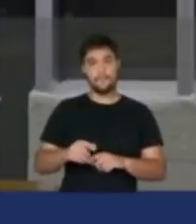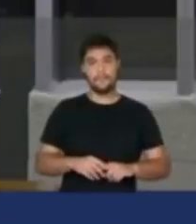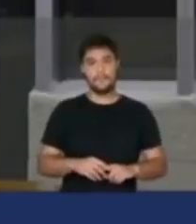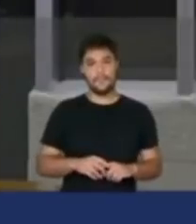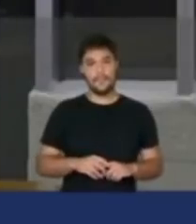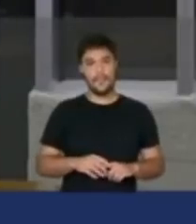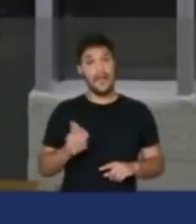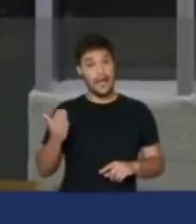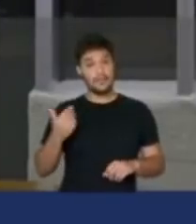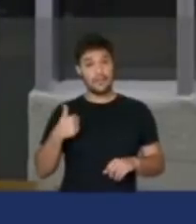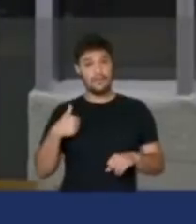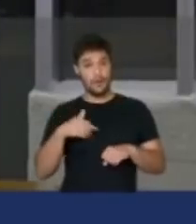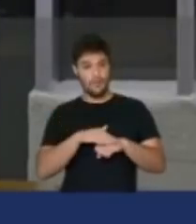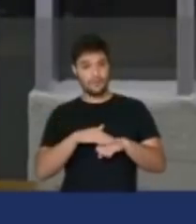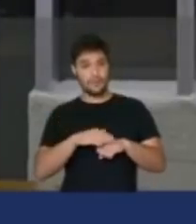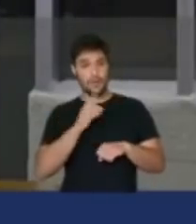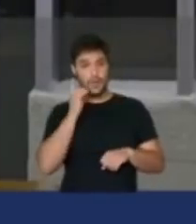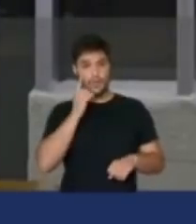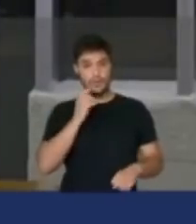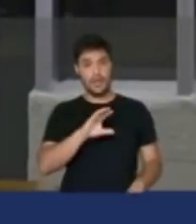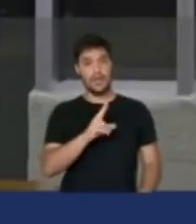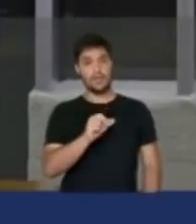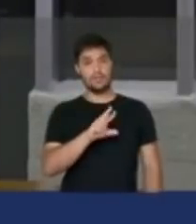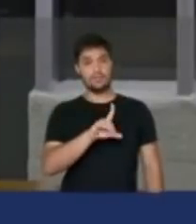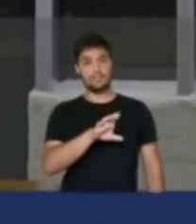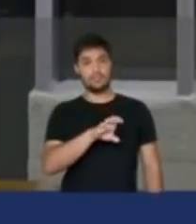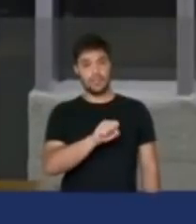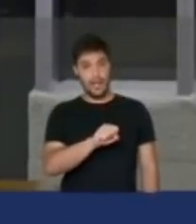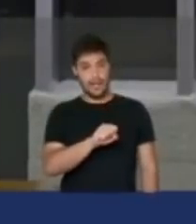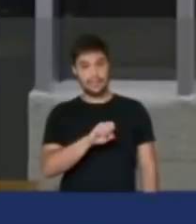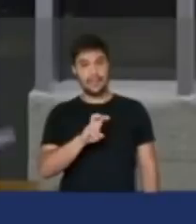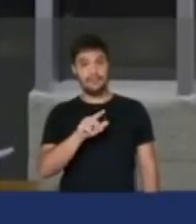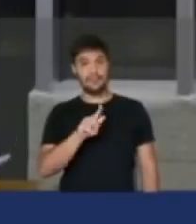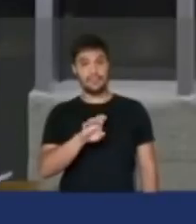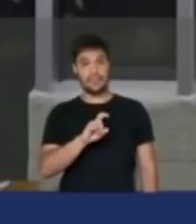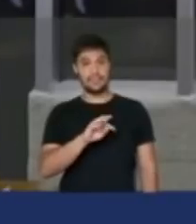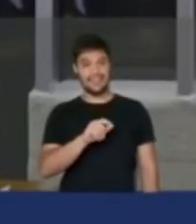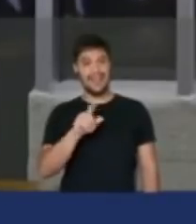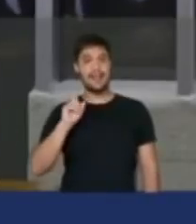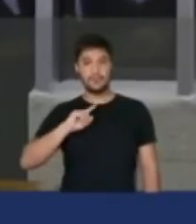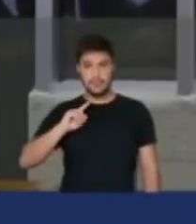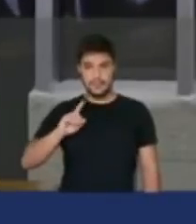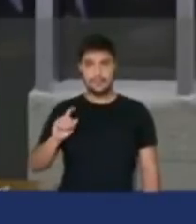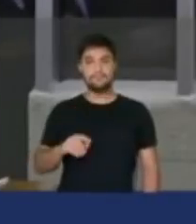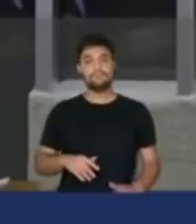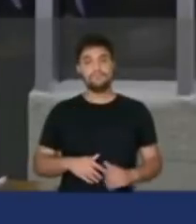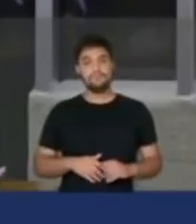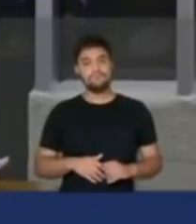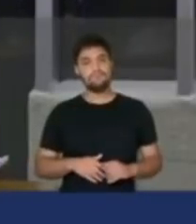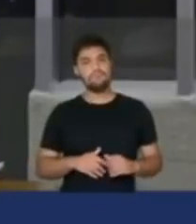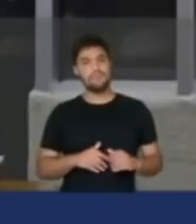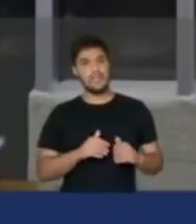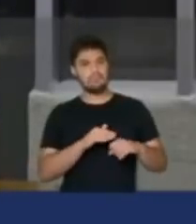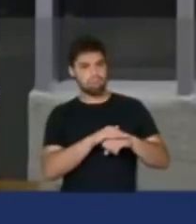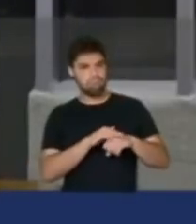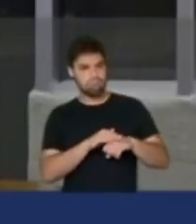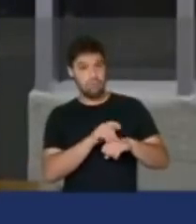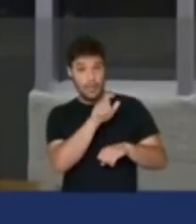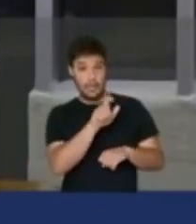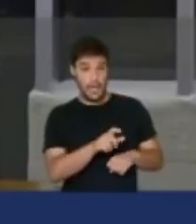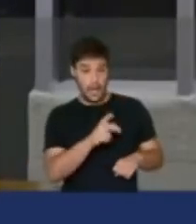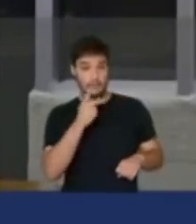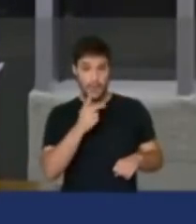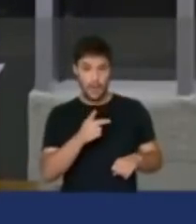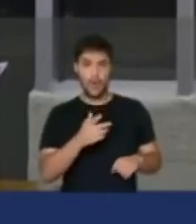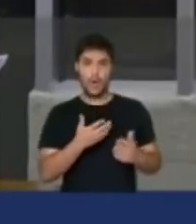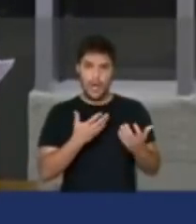o nosso deputado Charles Evangelista, de Minas Gerais, e juntamente, e ele chamou para si a